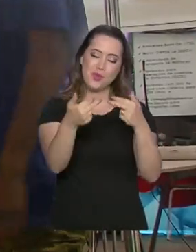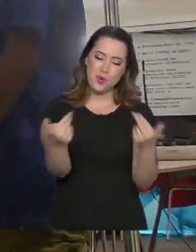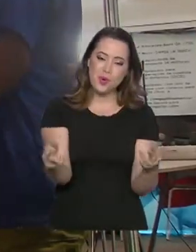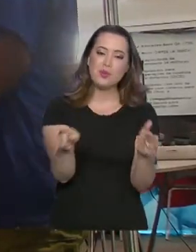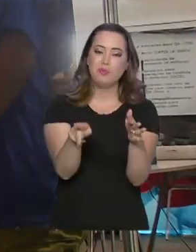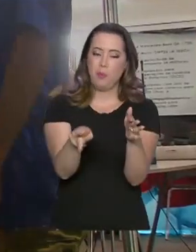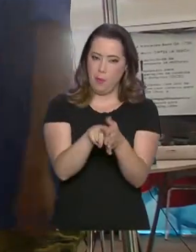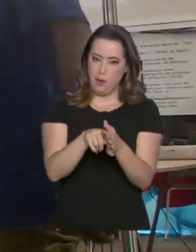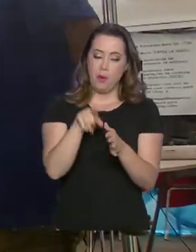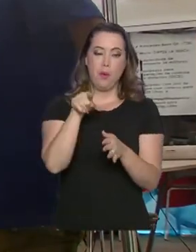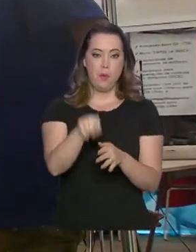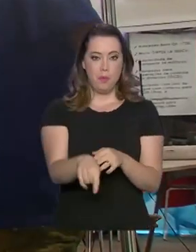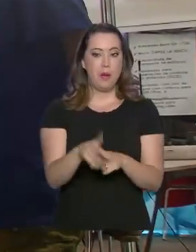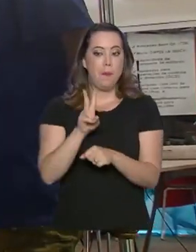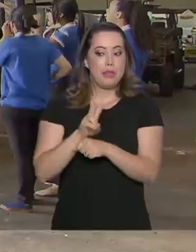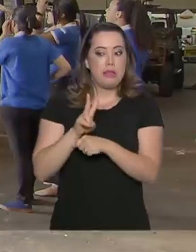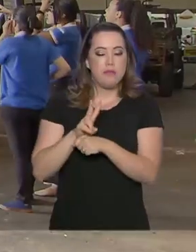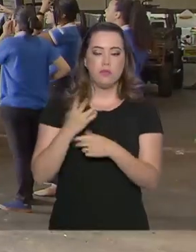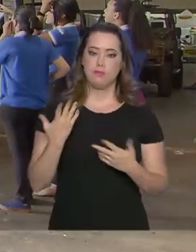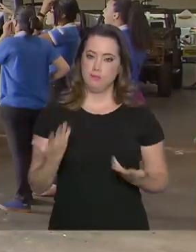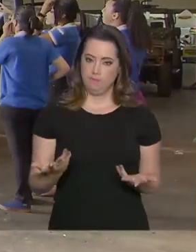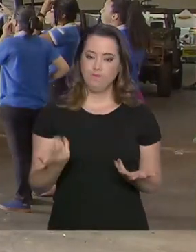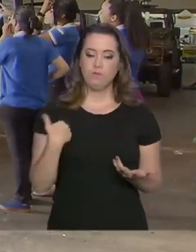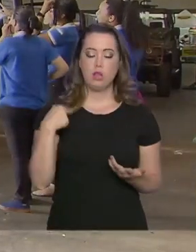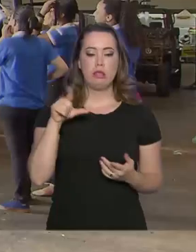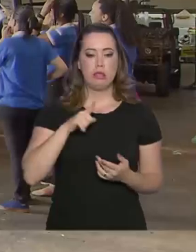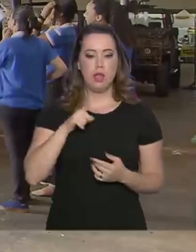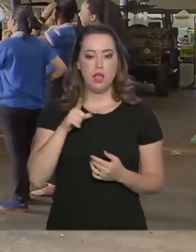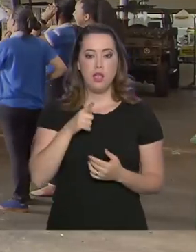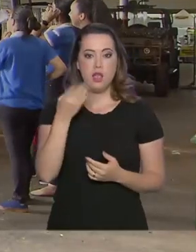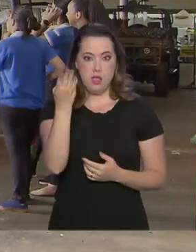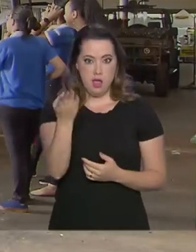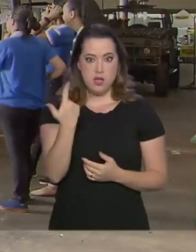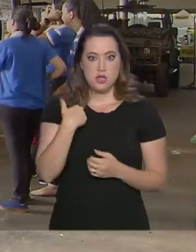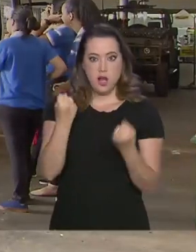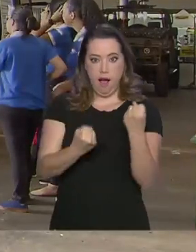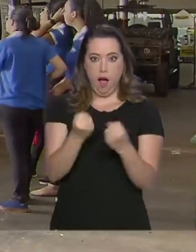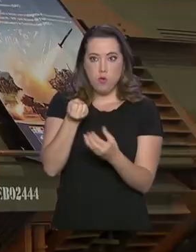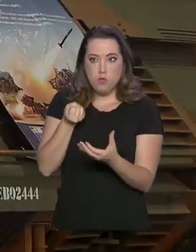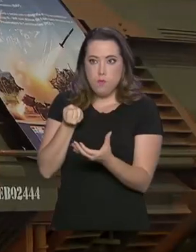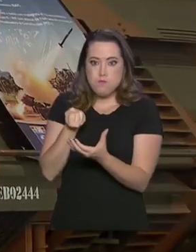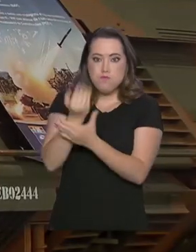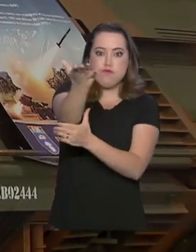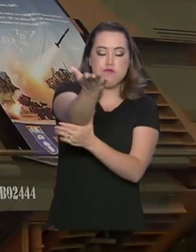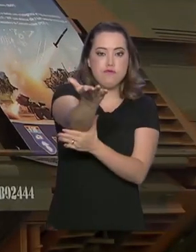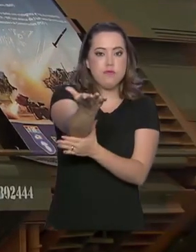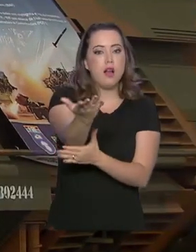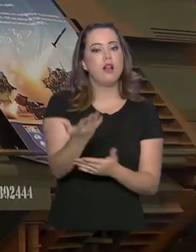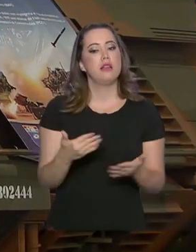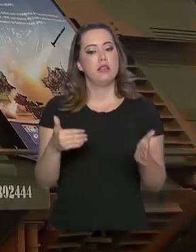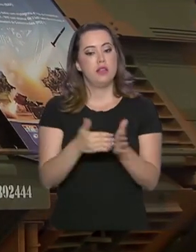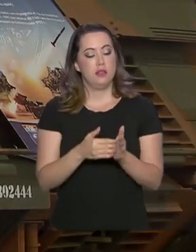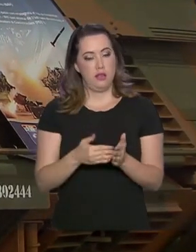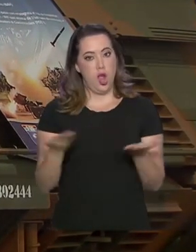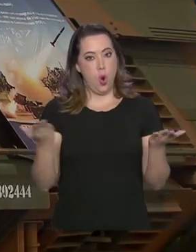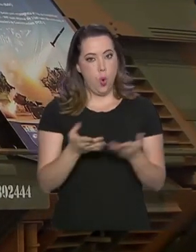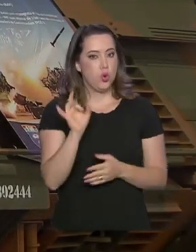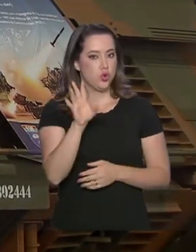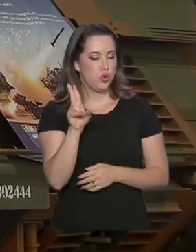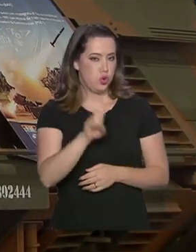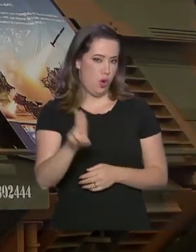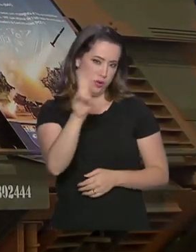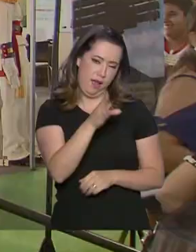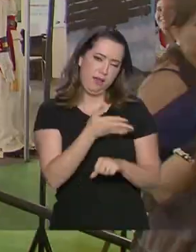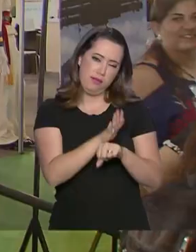que são utilizados para a defesa. Tem esse lançador de foguetes, por exemplo, que até hoje só foi usado em